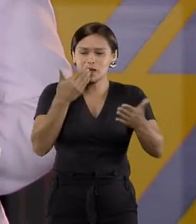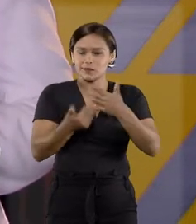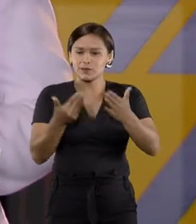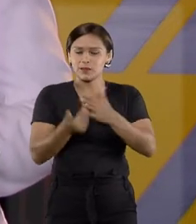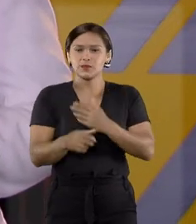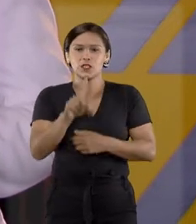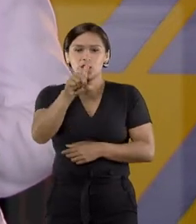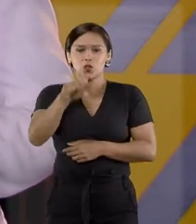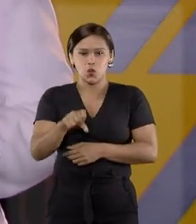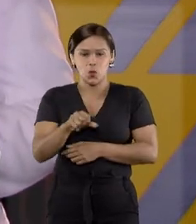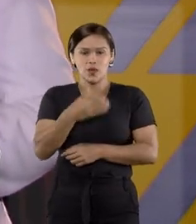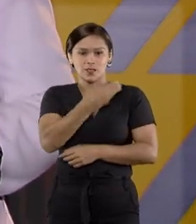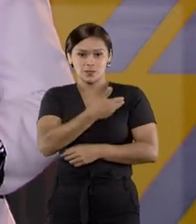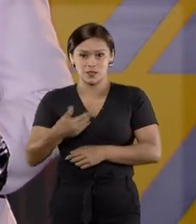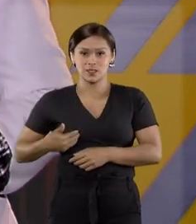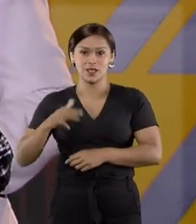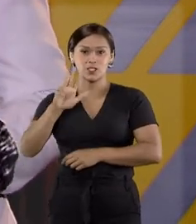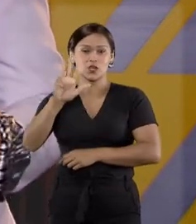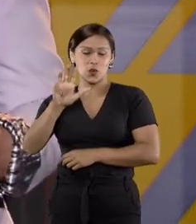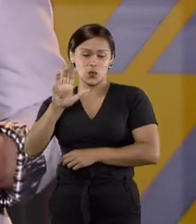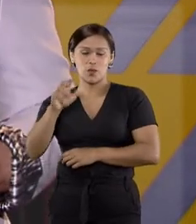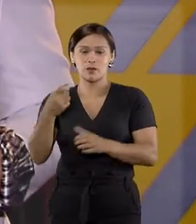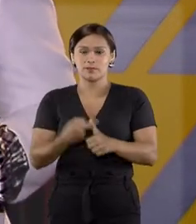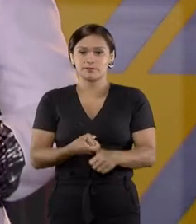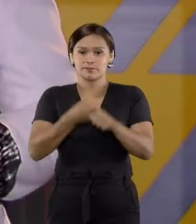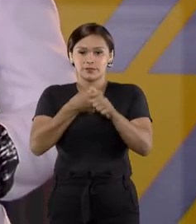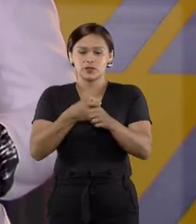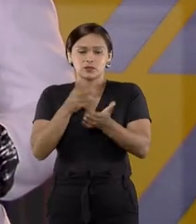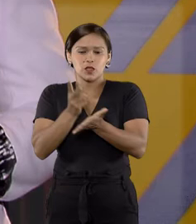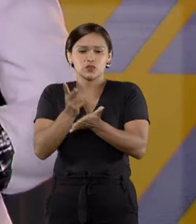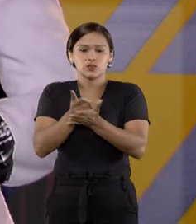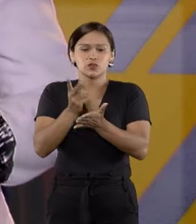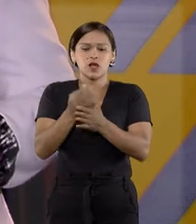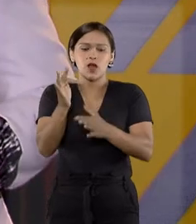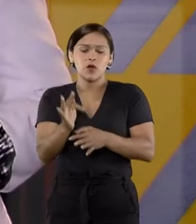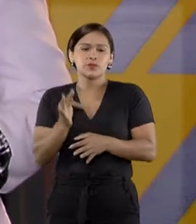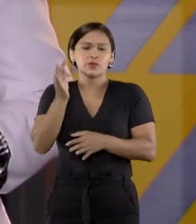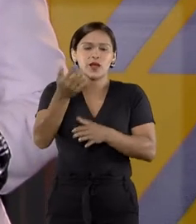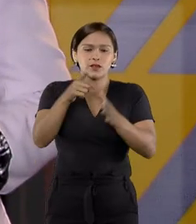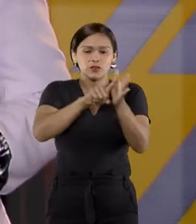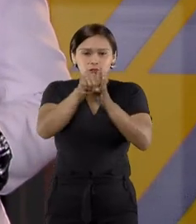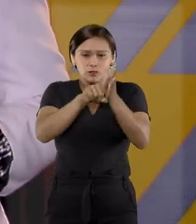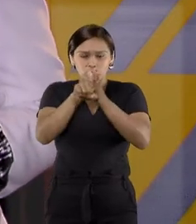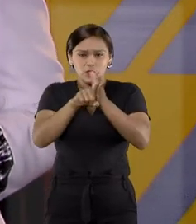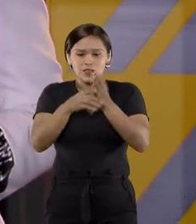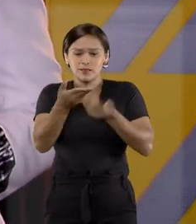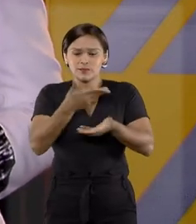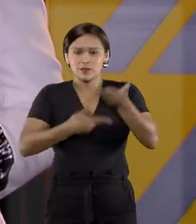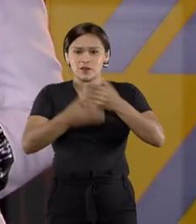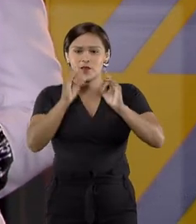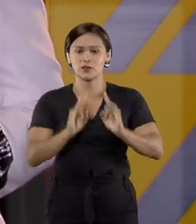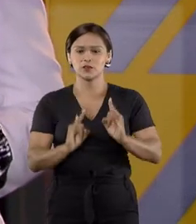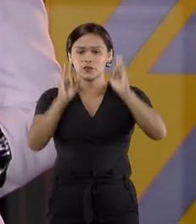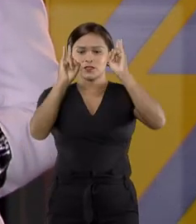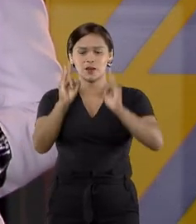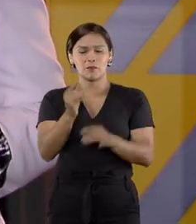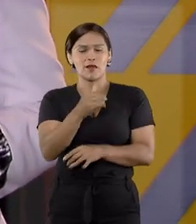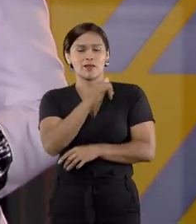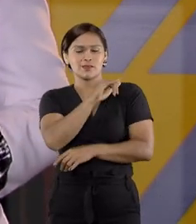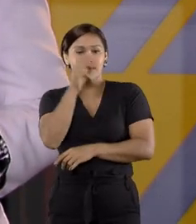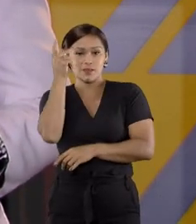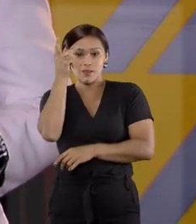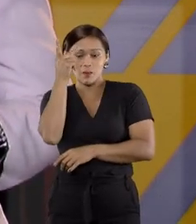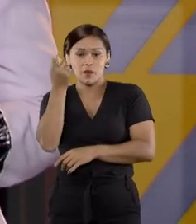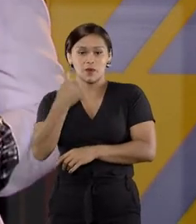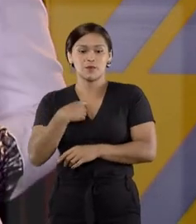do ex-presidente Luiz Inácio Lula da Silva para suspender o andamento ou adiar a análise do processo que envolve o triplex do Guarujá em